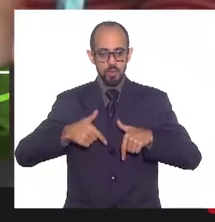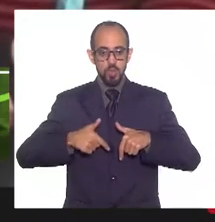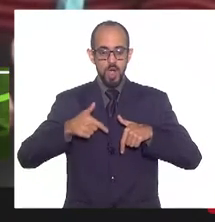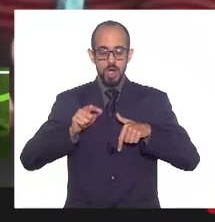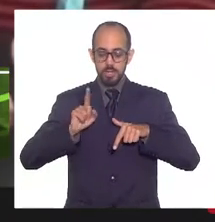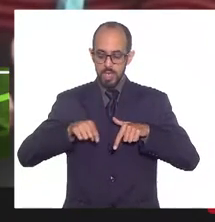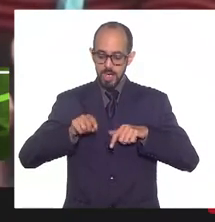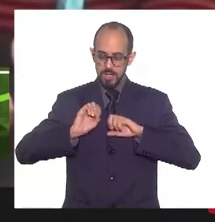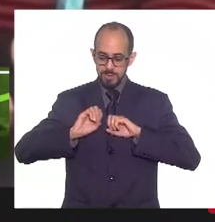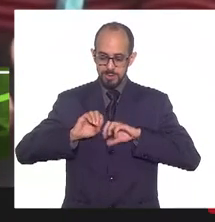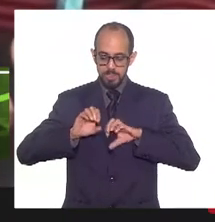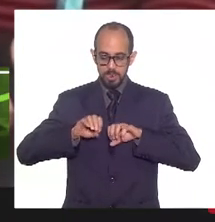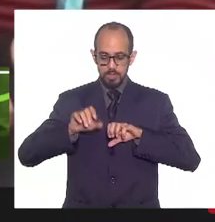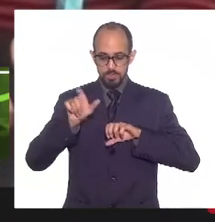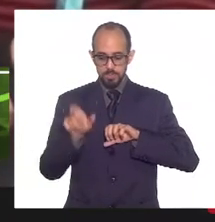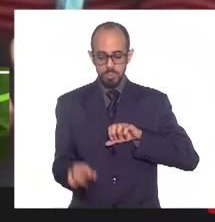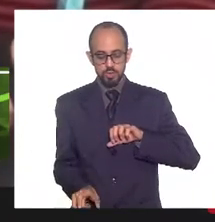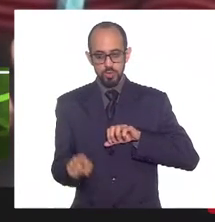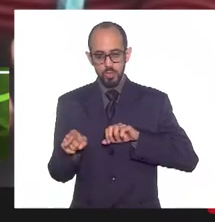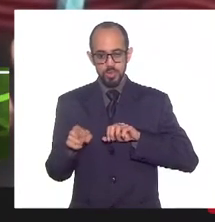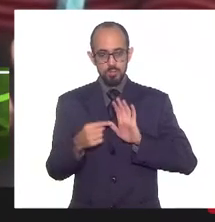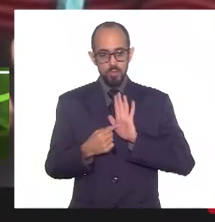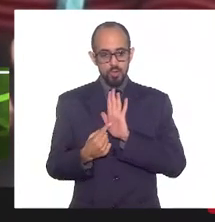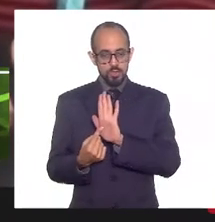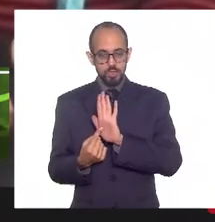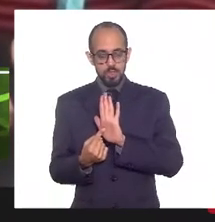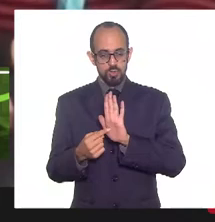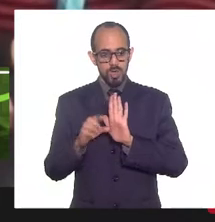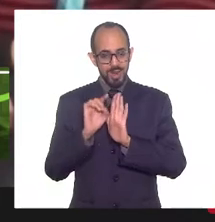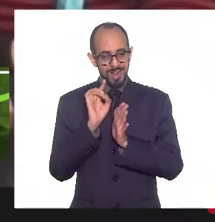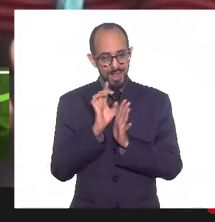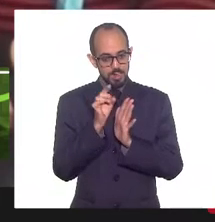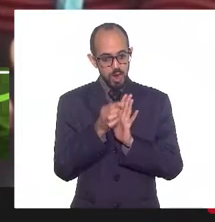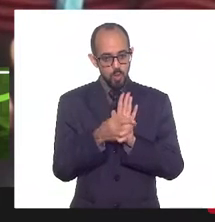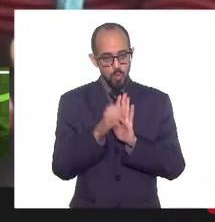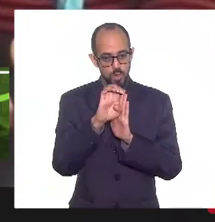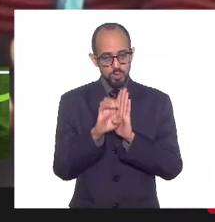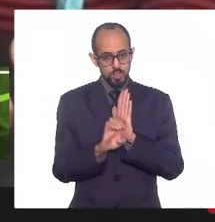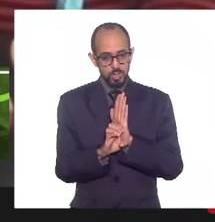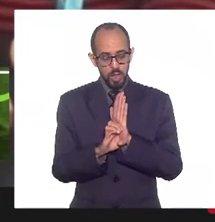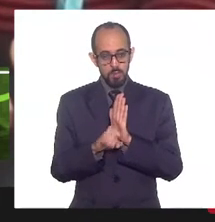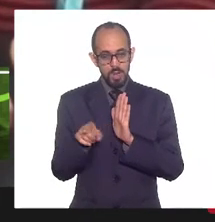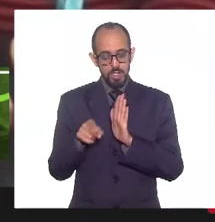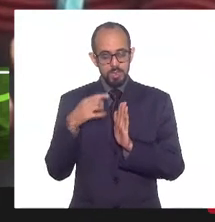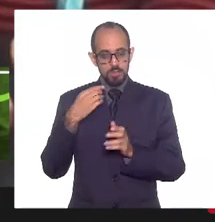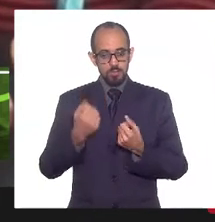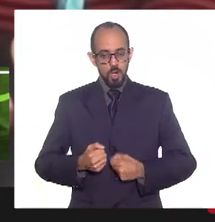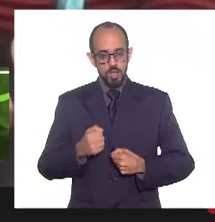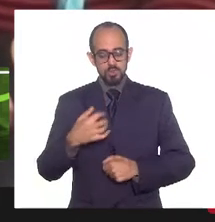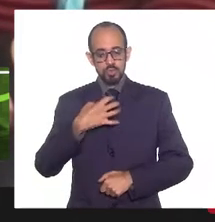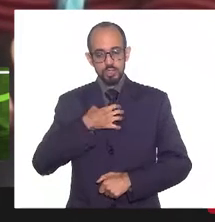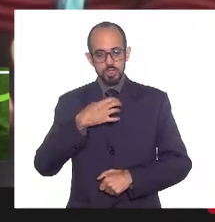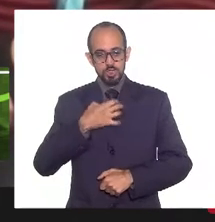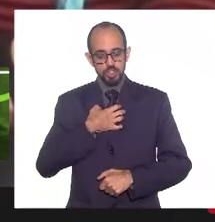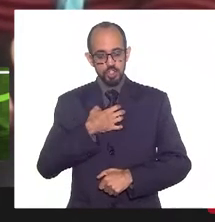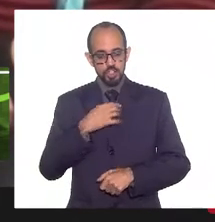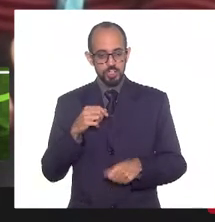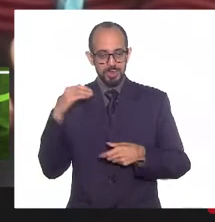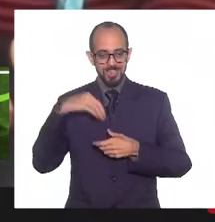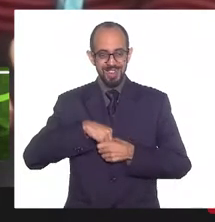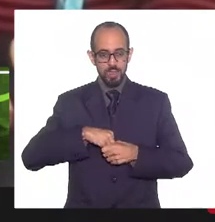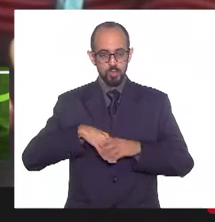pessoas a carga de tal lançado instrumentalizando as pessoas para que elas possam se sentir realmente parte desse processo